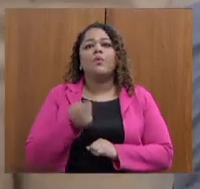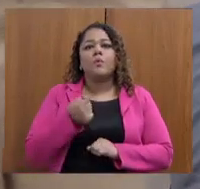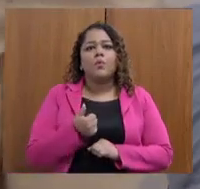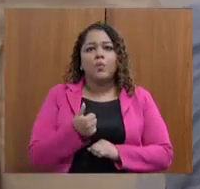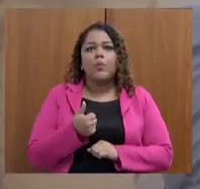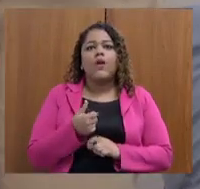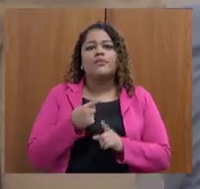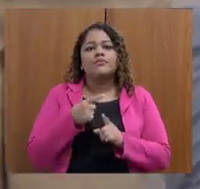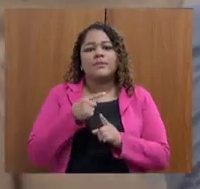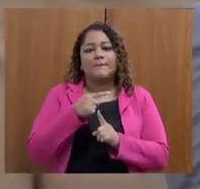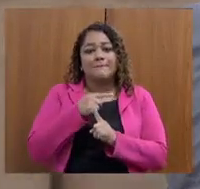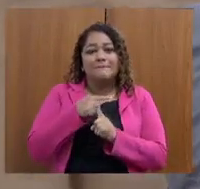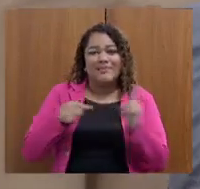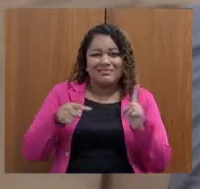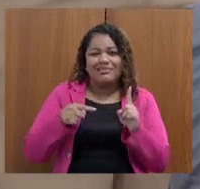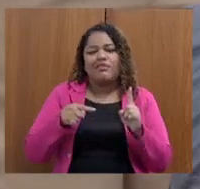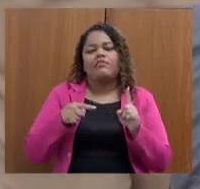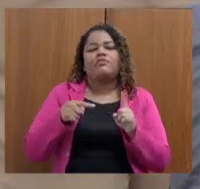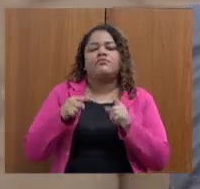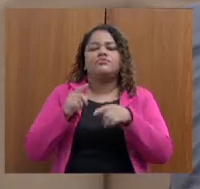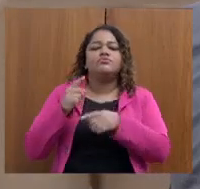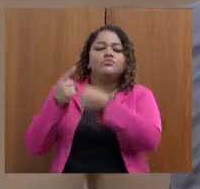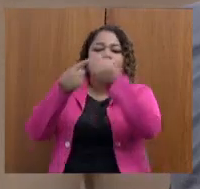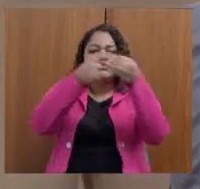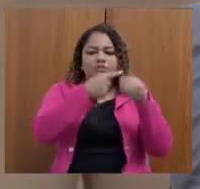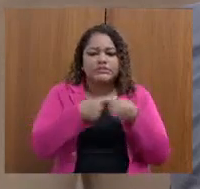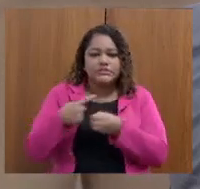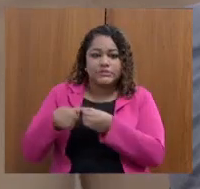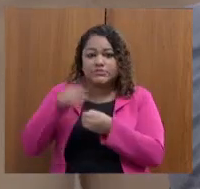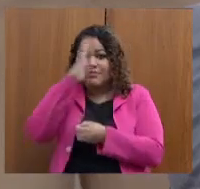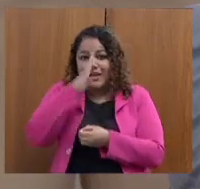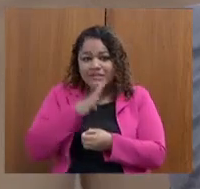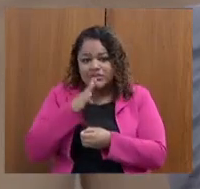aderiram a liberdade Econômica estão em Minas Gerais